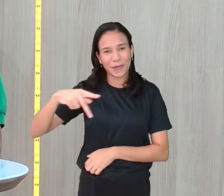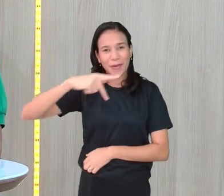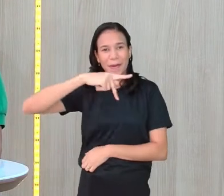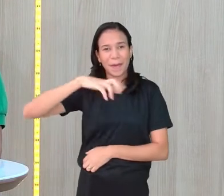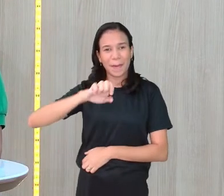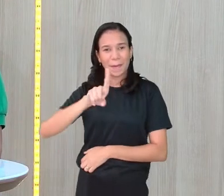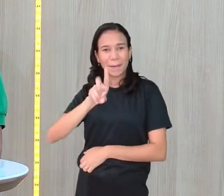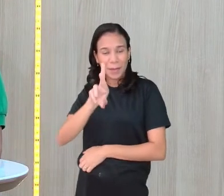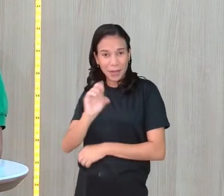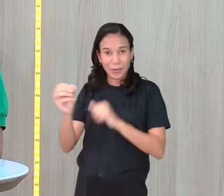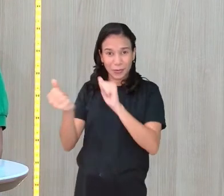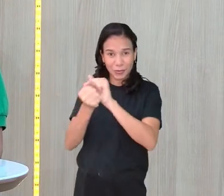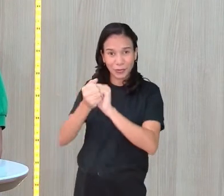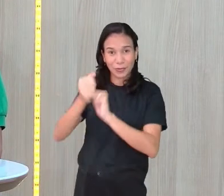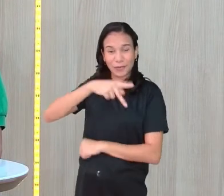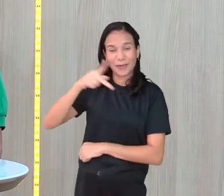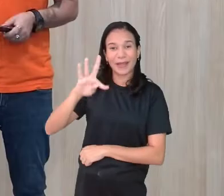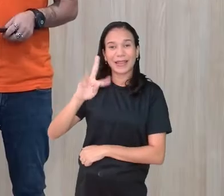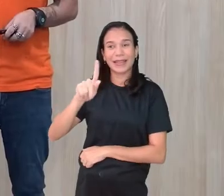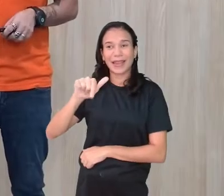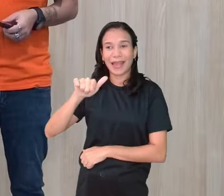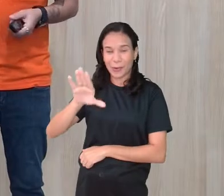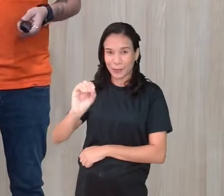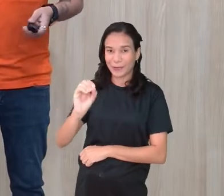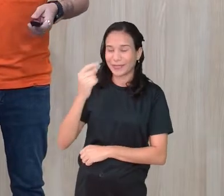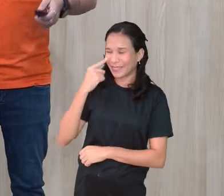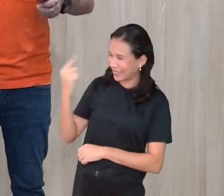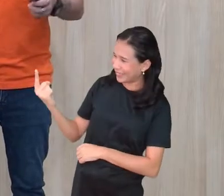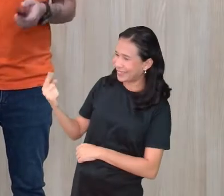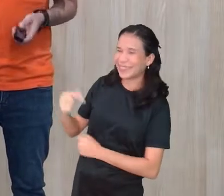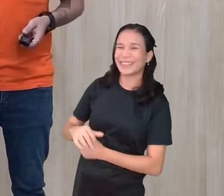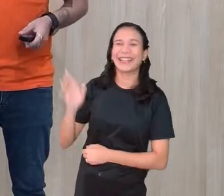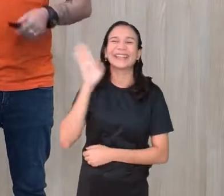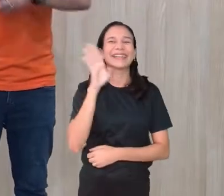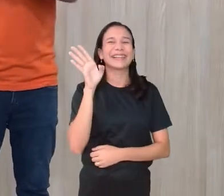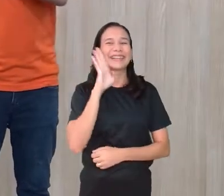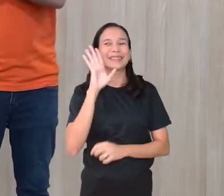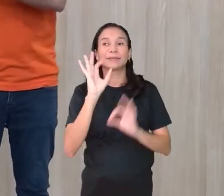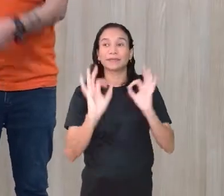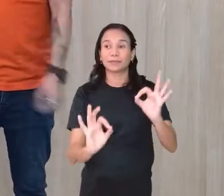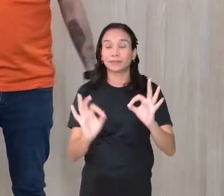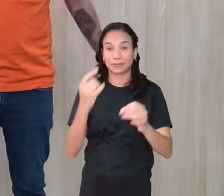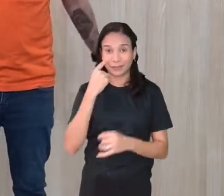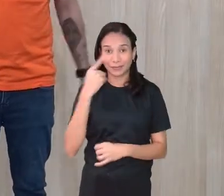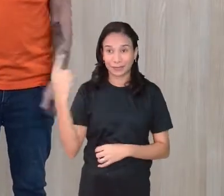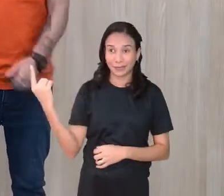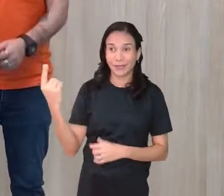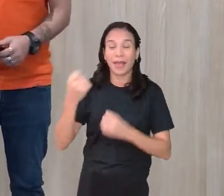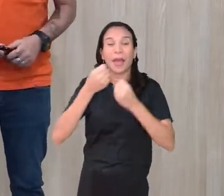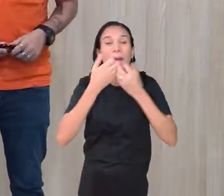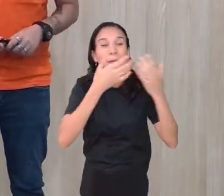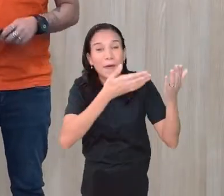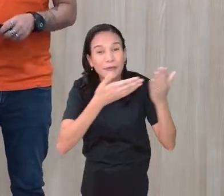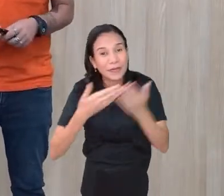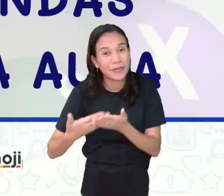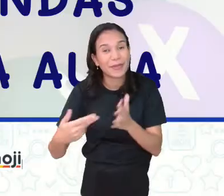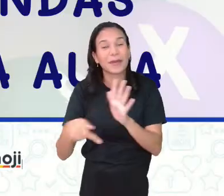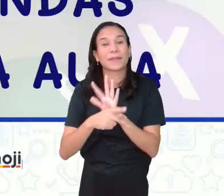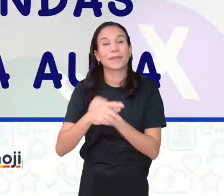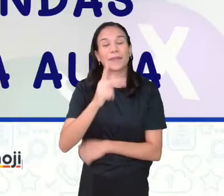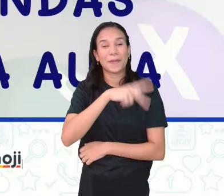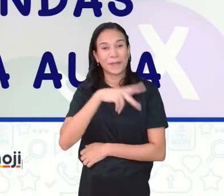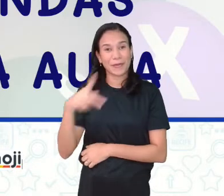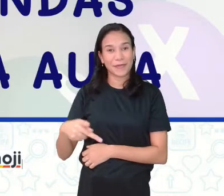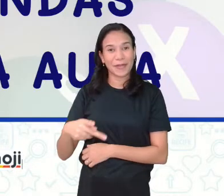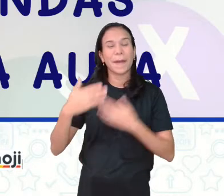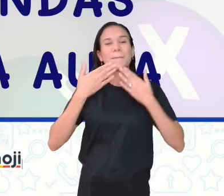à aula aí com o professor Tiago. Valeu, Nádia. Então, é isso, tá certo? Tá aqui, ó, as boas-vindas para do professor